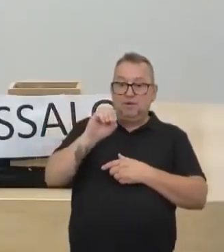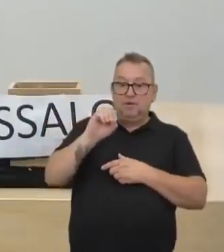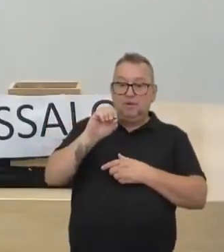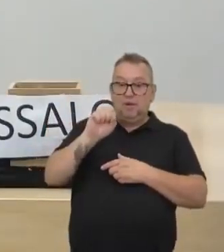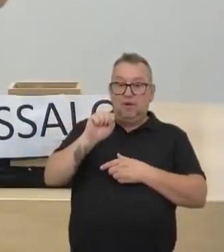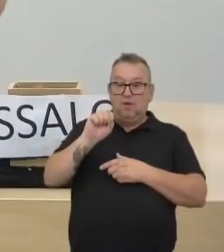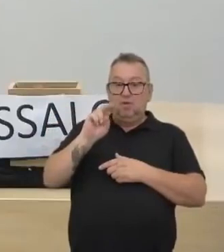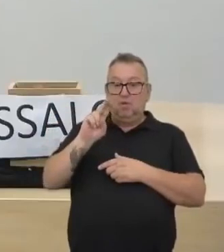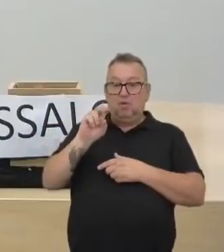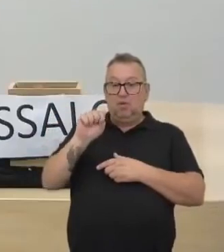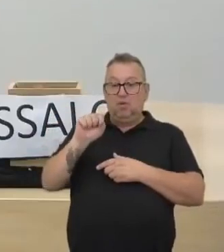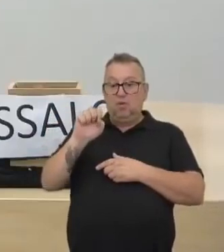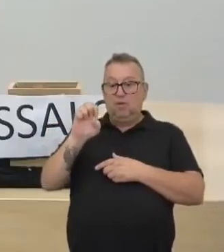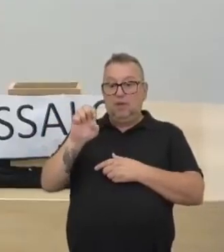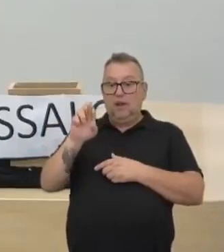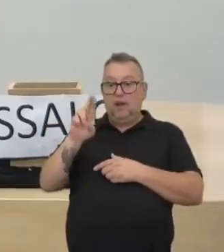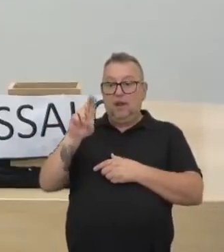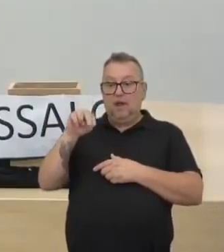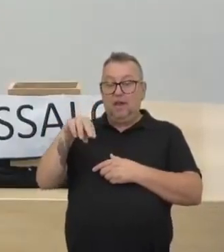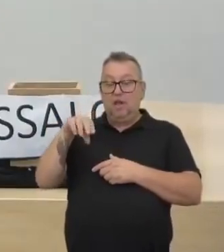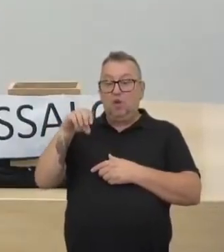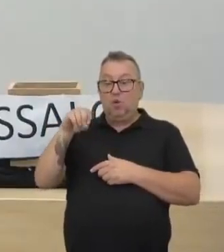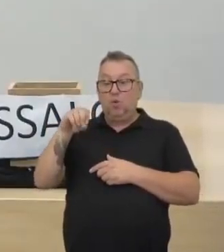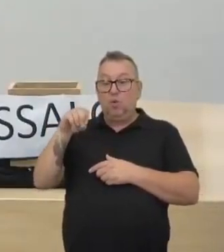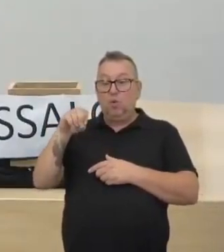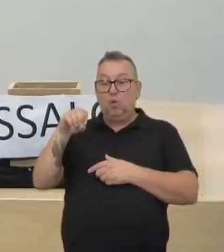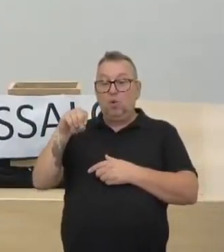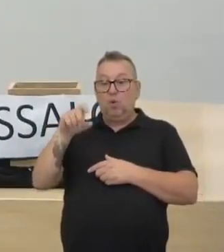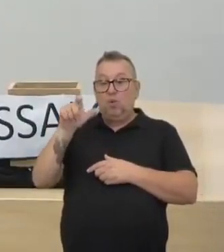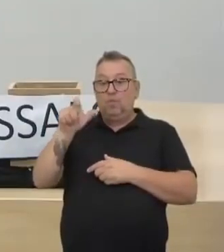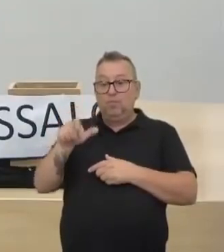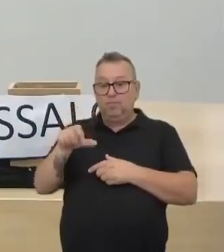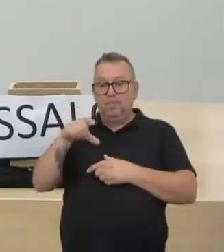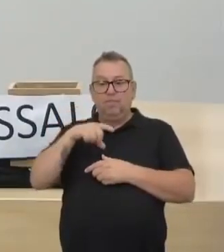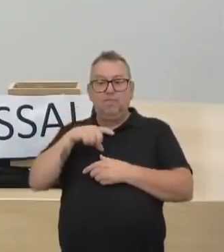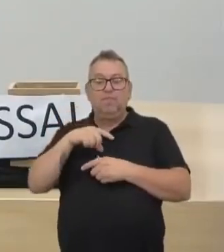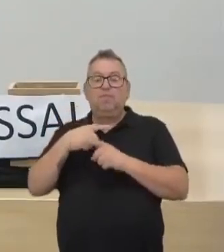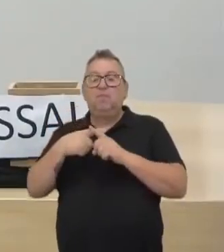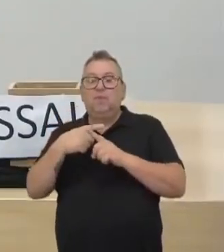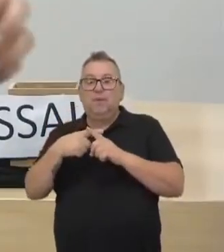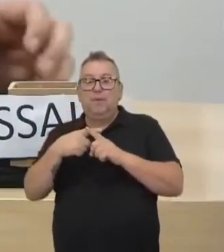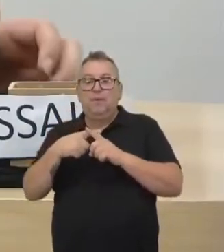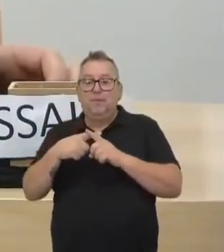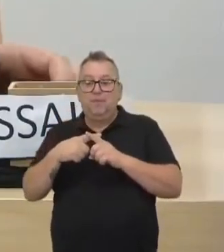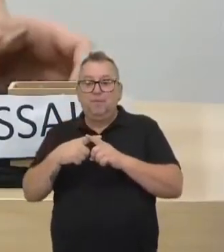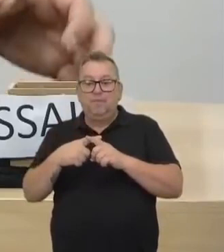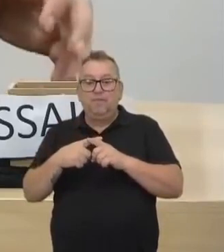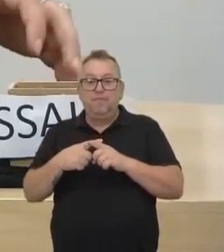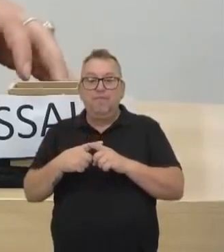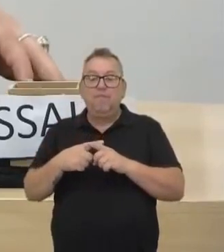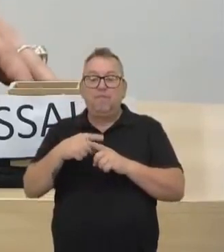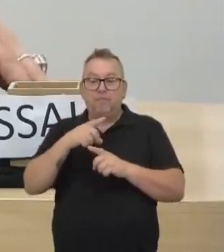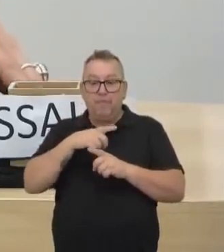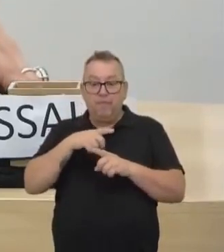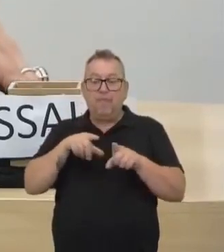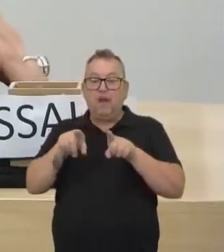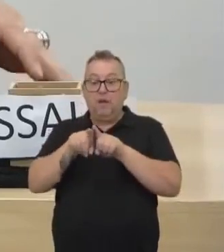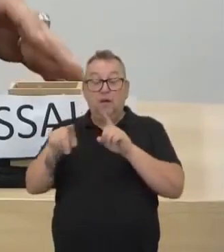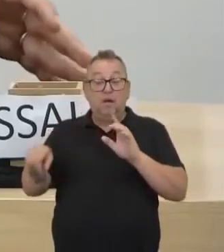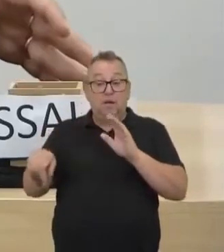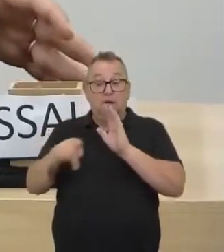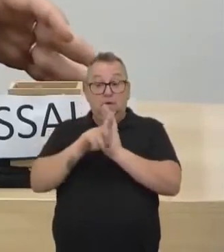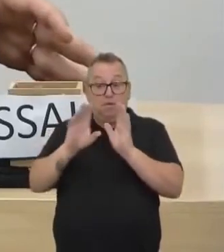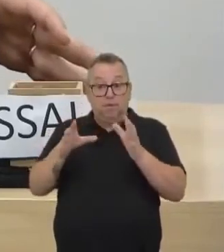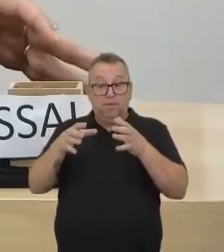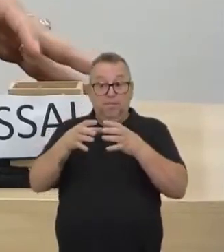certo? Eu estou chamando de suzerano um dos personagens aqui, porque tanto o vassalo quanto o suzerano, eles pertencem